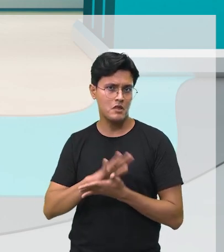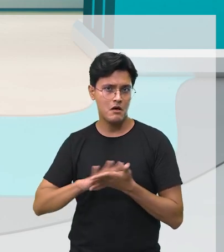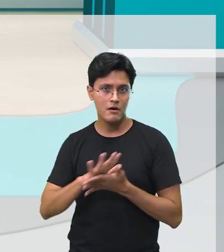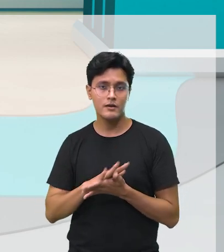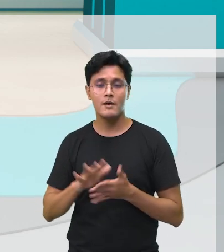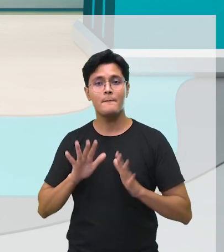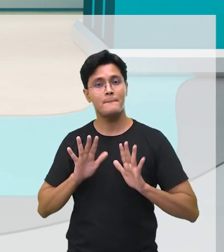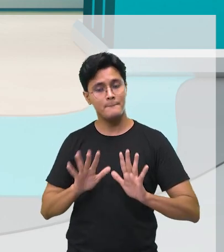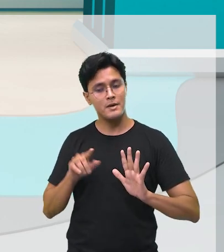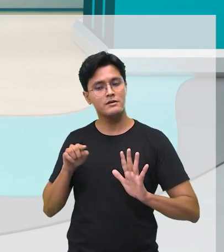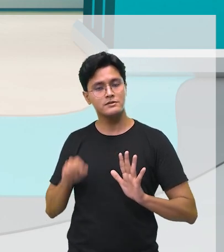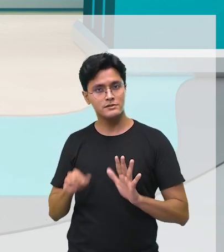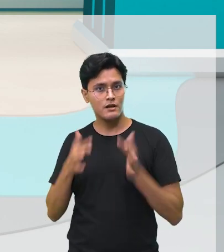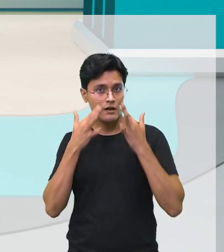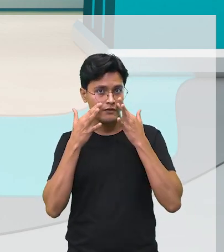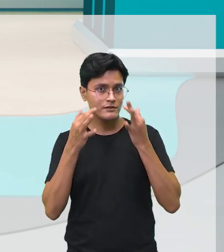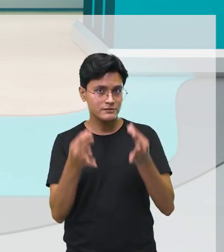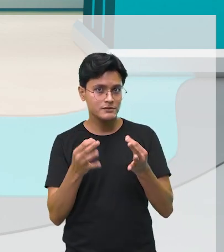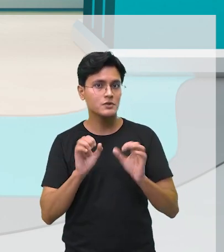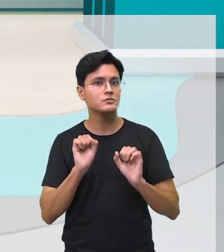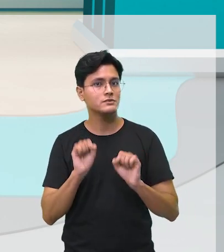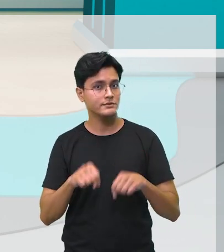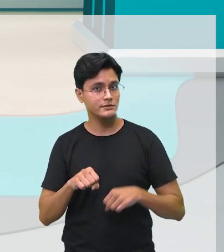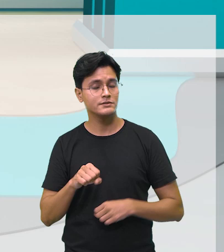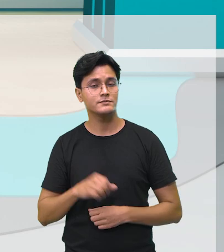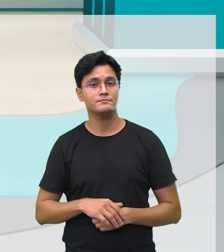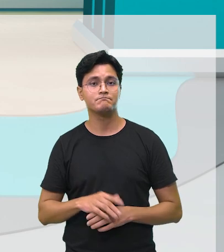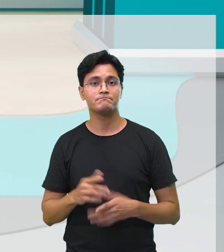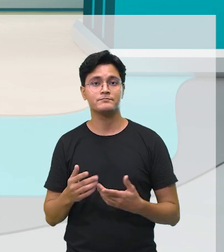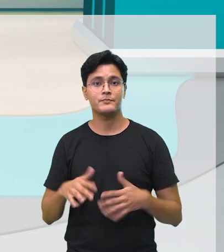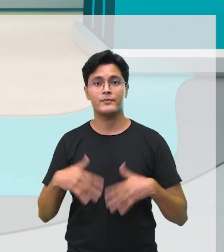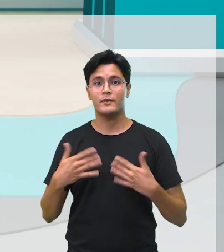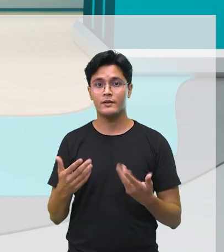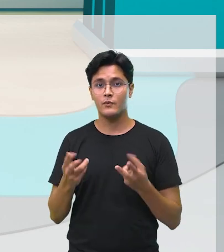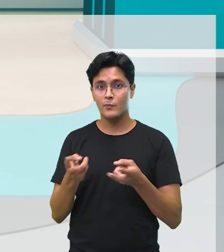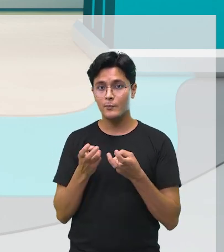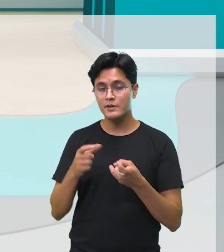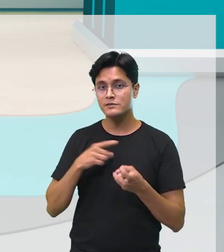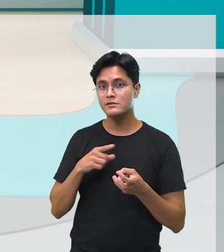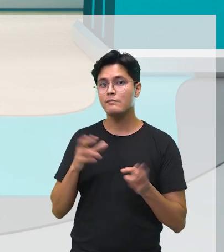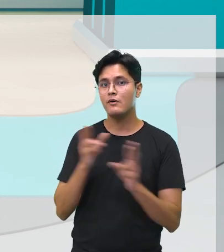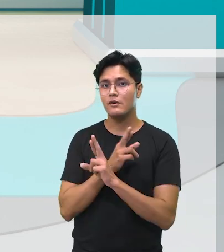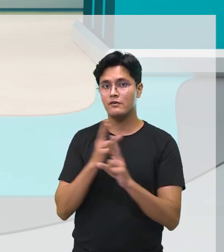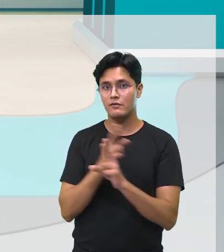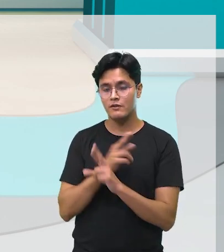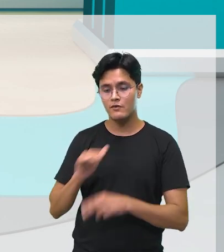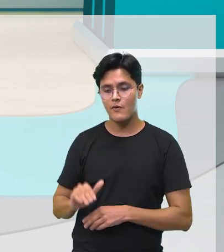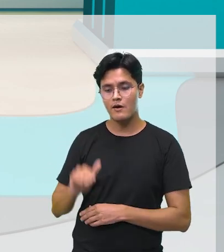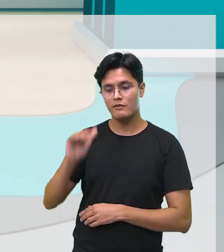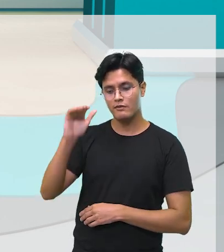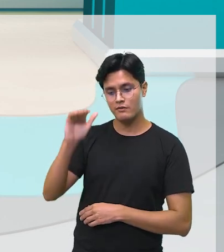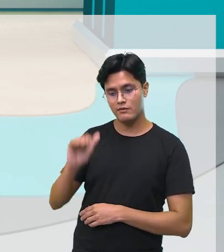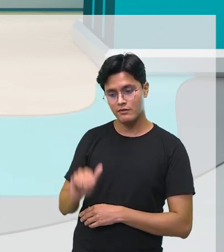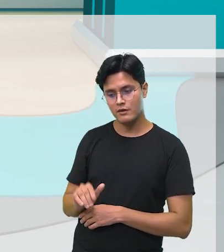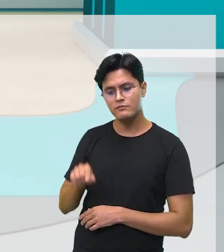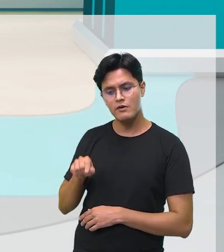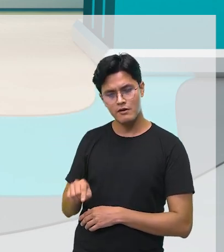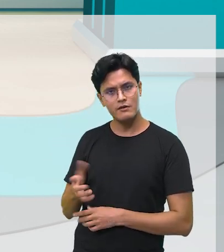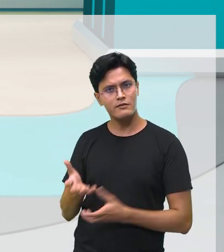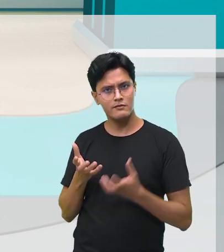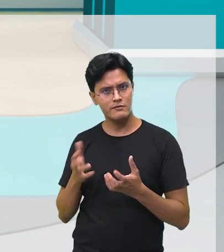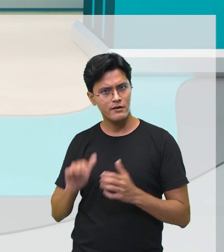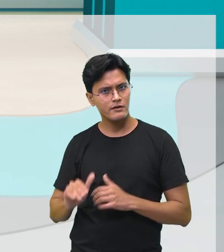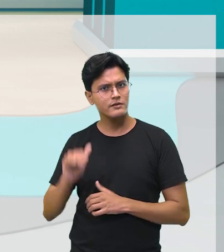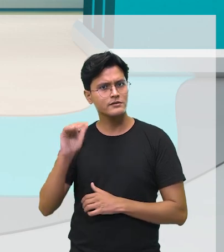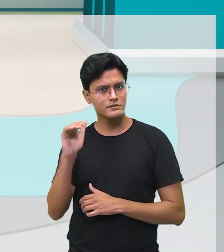bom? Então, veja só a questão de tamanho, ele está se referindo a tamanho, que ele quer crescer também. Se a gente for pensar, ele é grandalhão, um dia ele vai crescer,